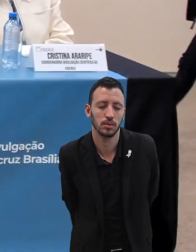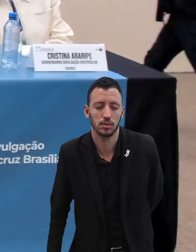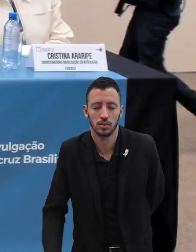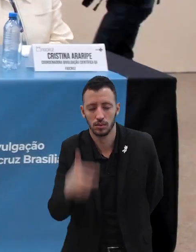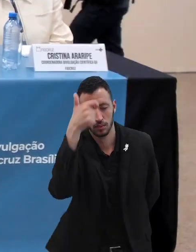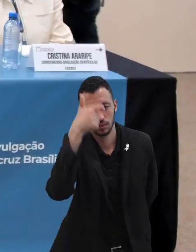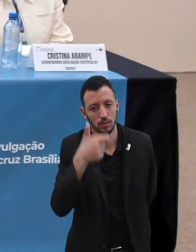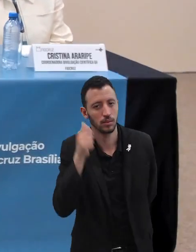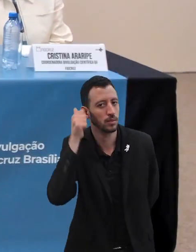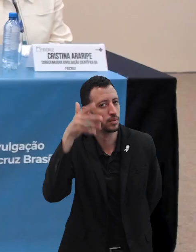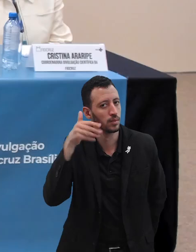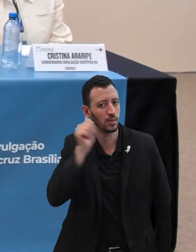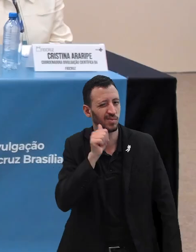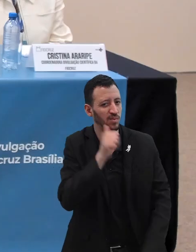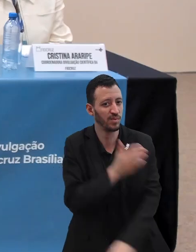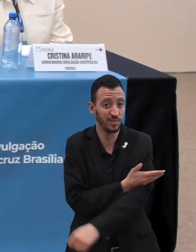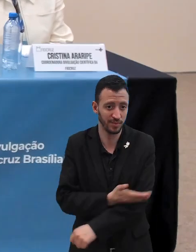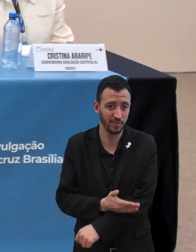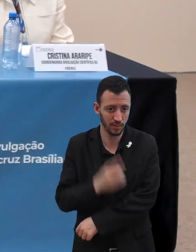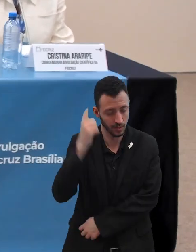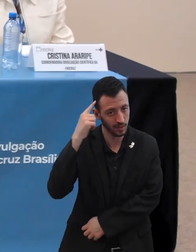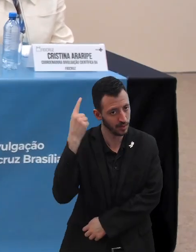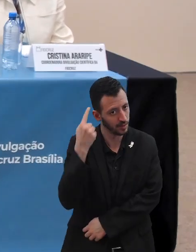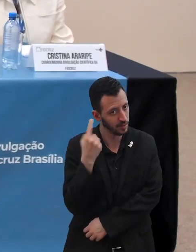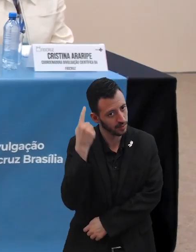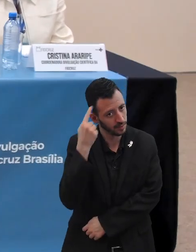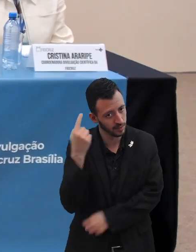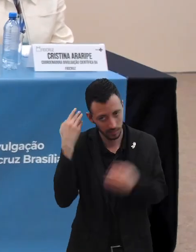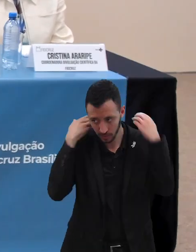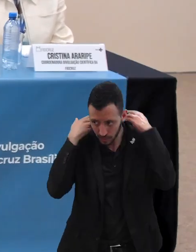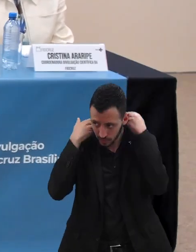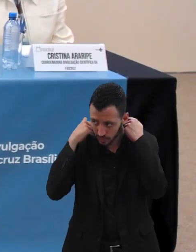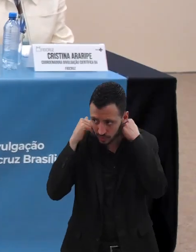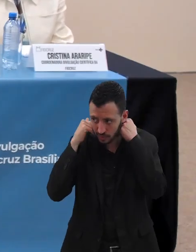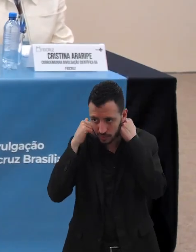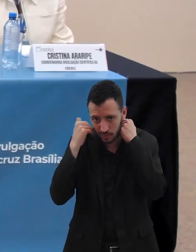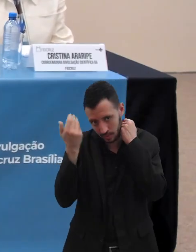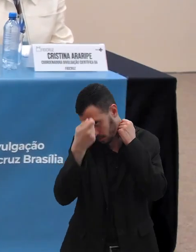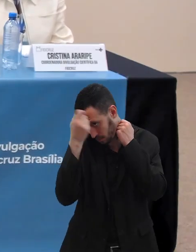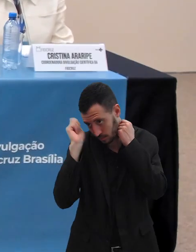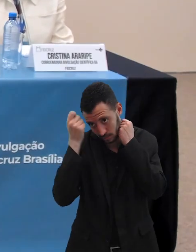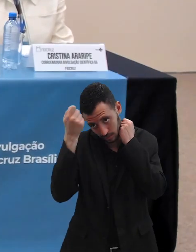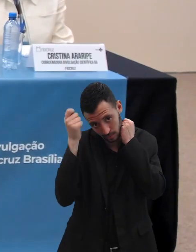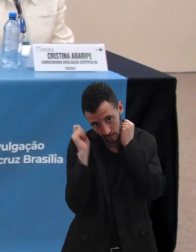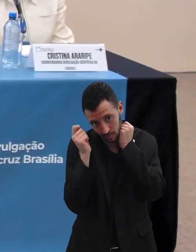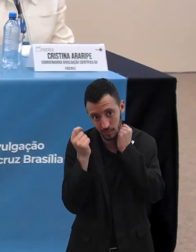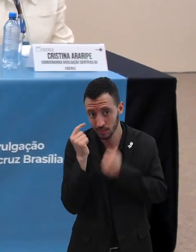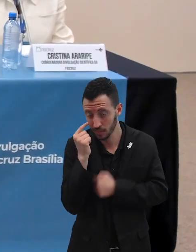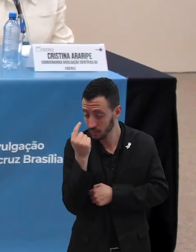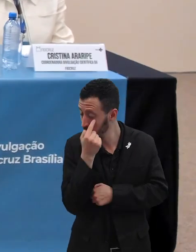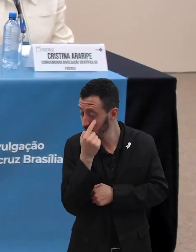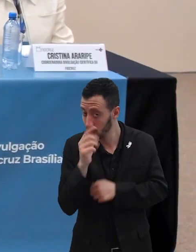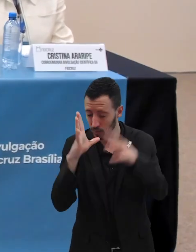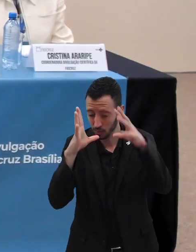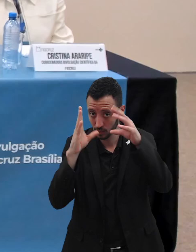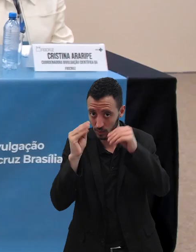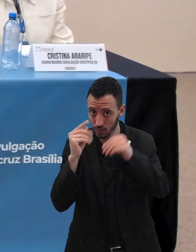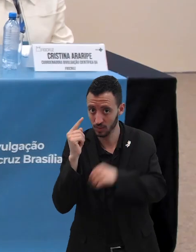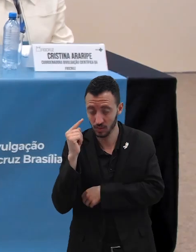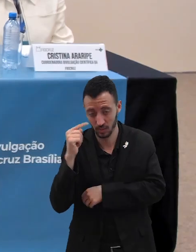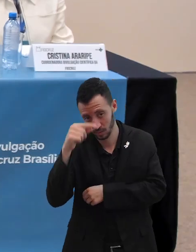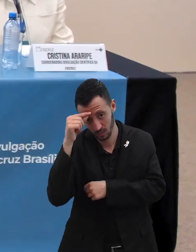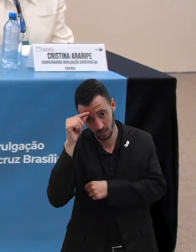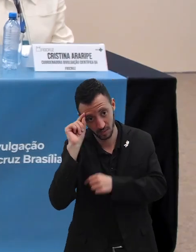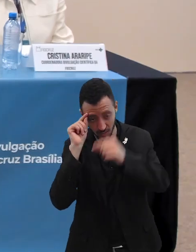Audiodescrição. Mulher branca, de cabelos cacheados, curtos, penteados para a esquerda. Tem olhos escuros, lábios